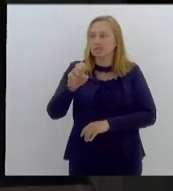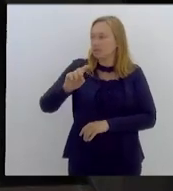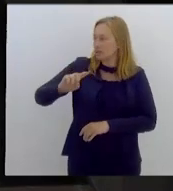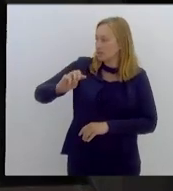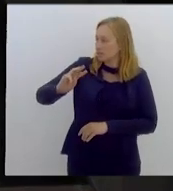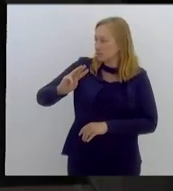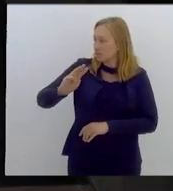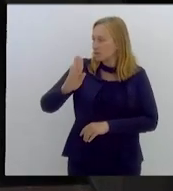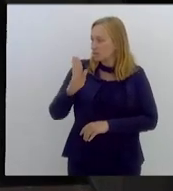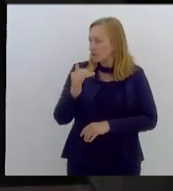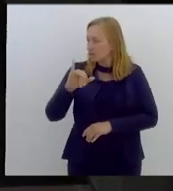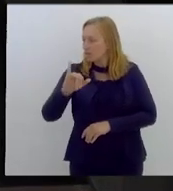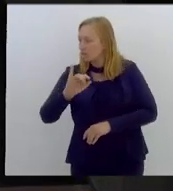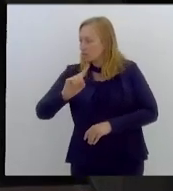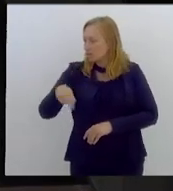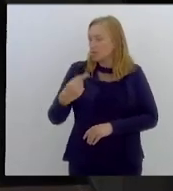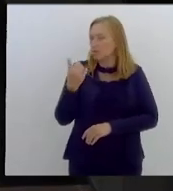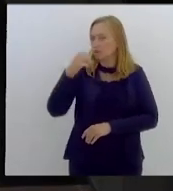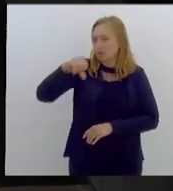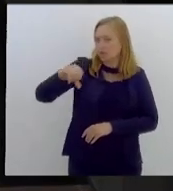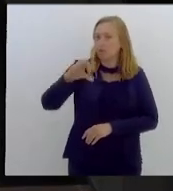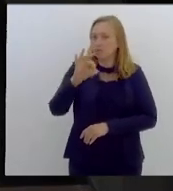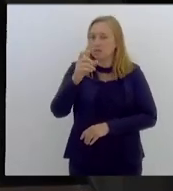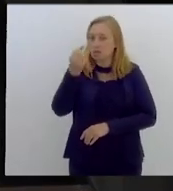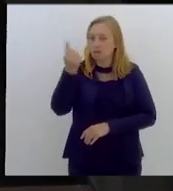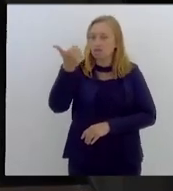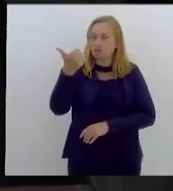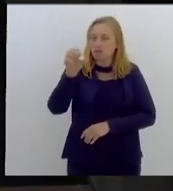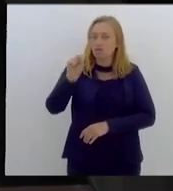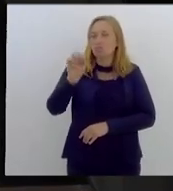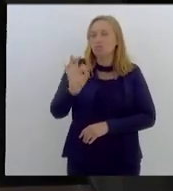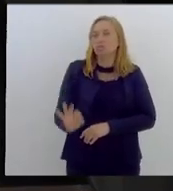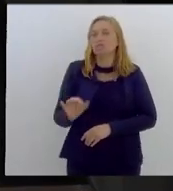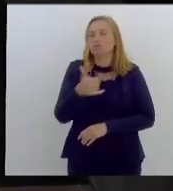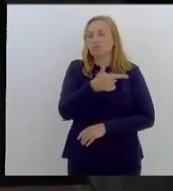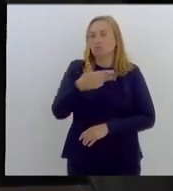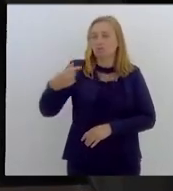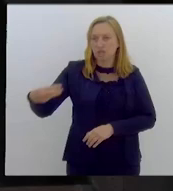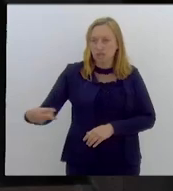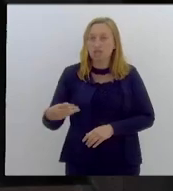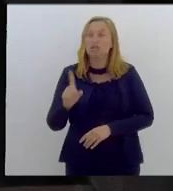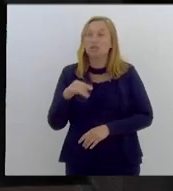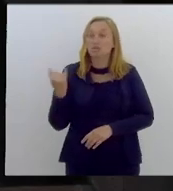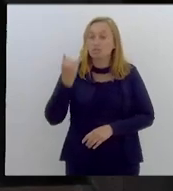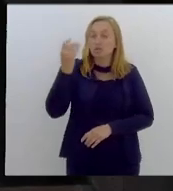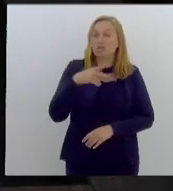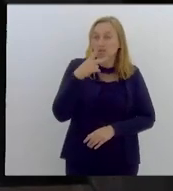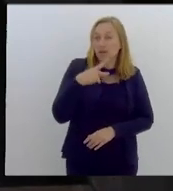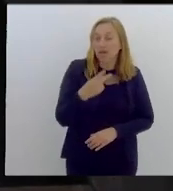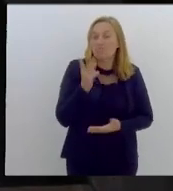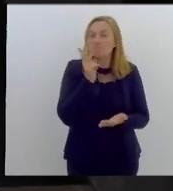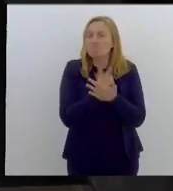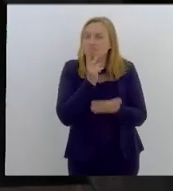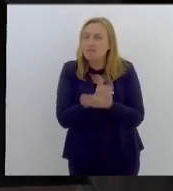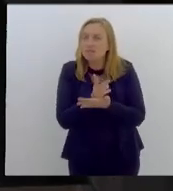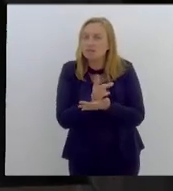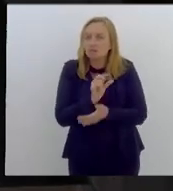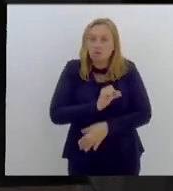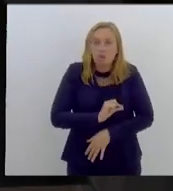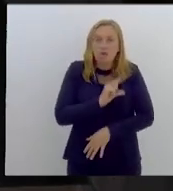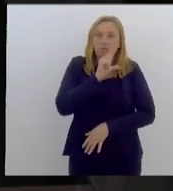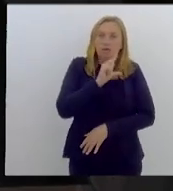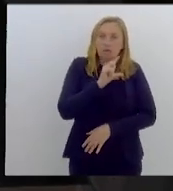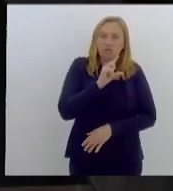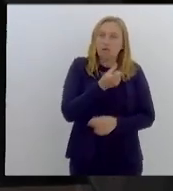15,9 bilhões, com um aumento de 18% para 2023. E é importante dizer que, mesmo com esse aumento